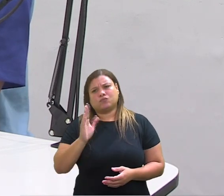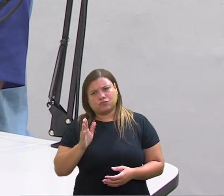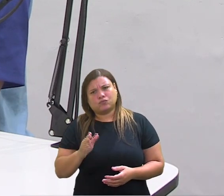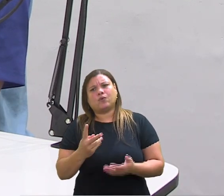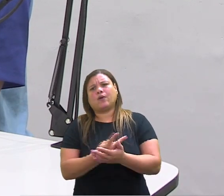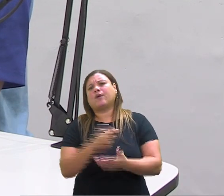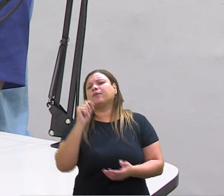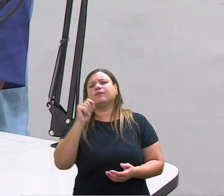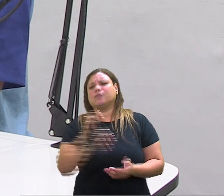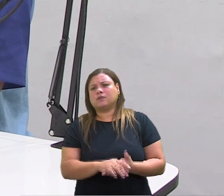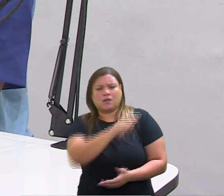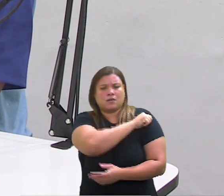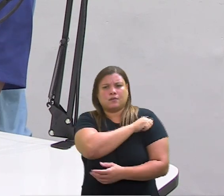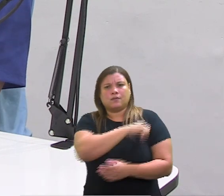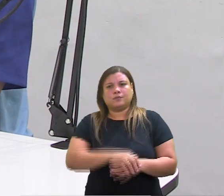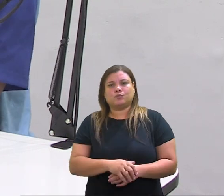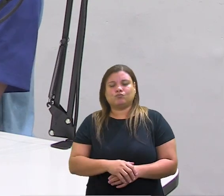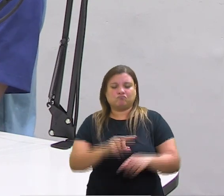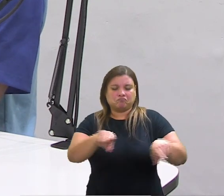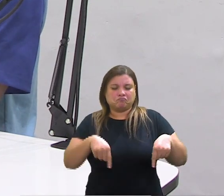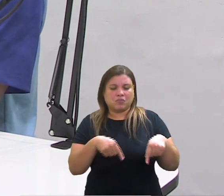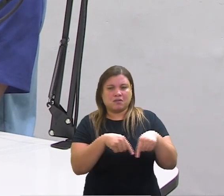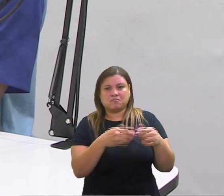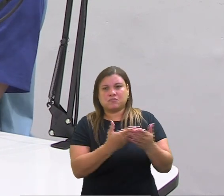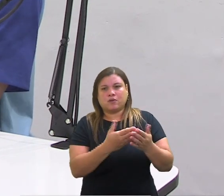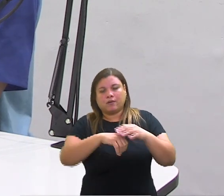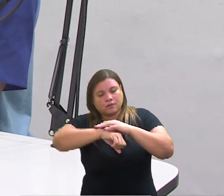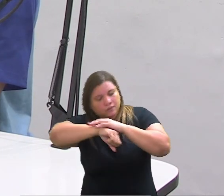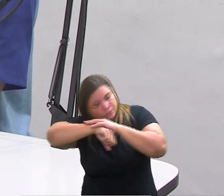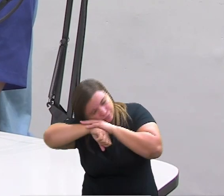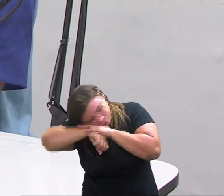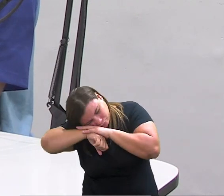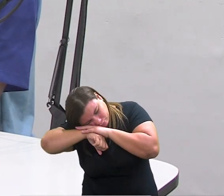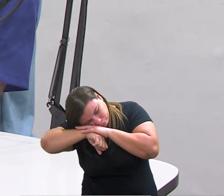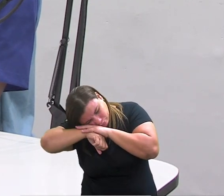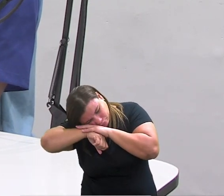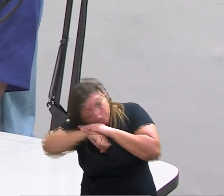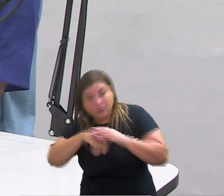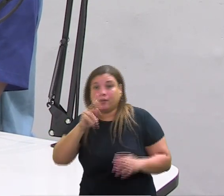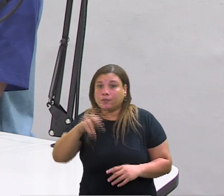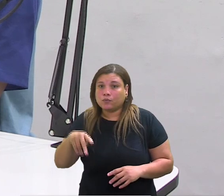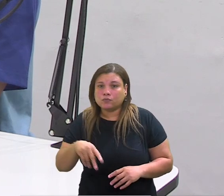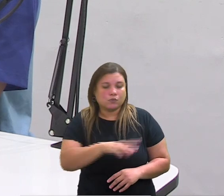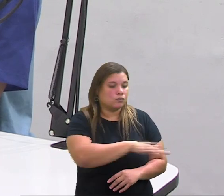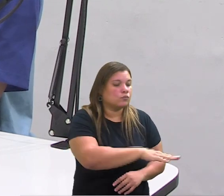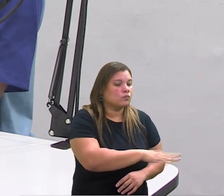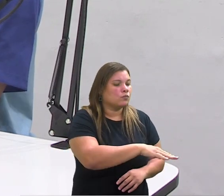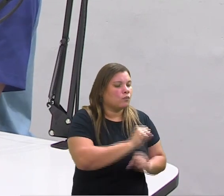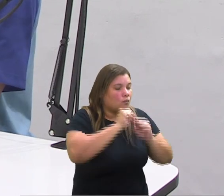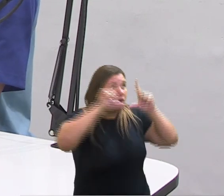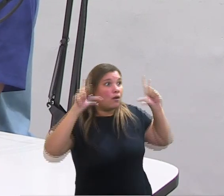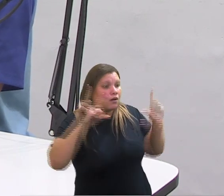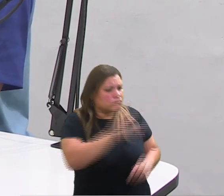porque eu não tava nem falando nada no meio da aula. Você tá desacatando o professor, pra mim. Por quê?